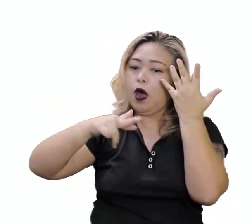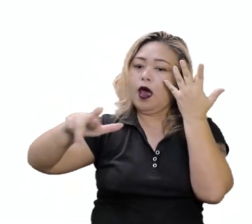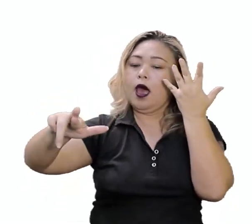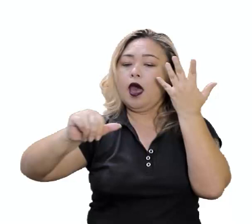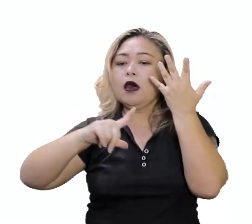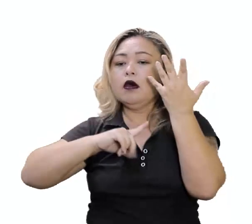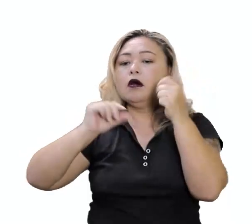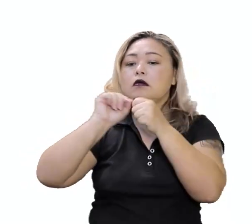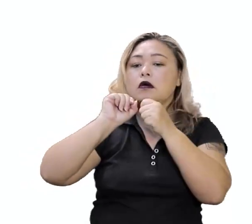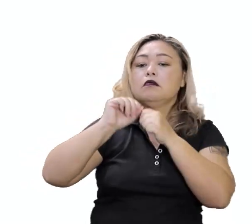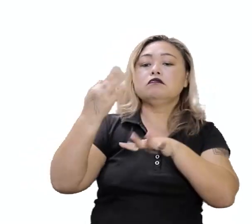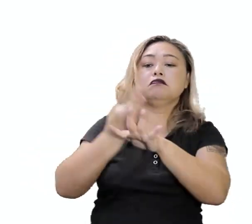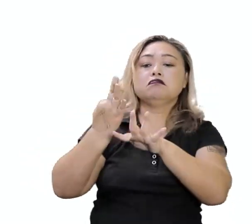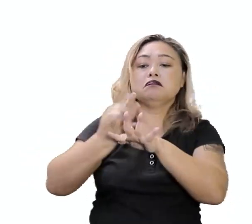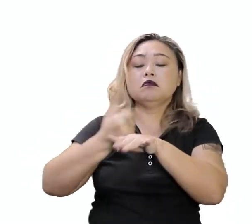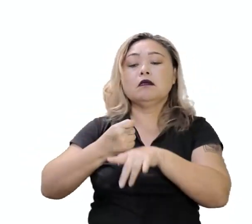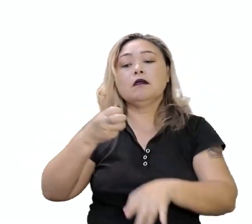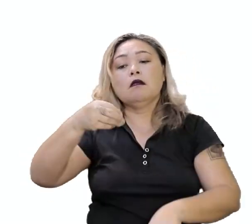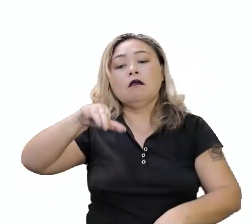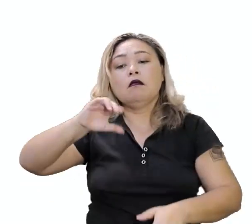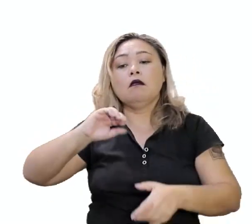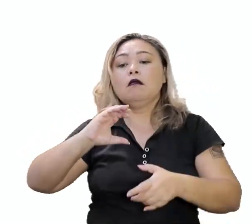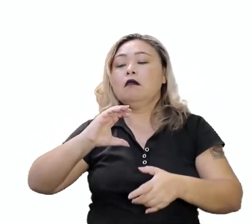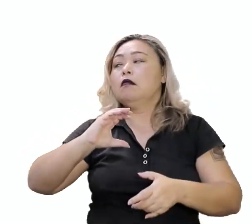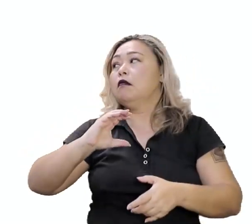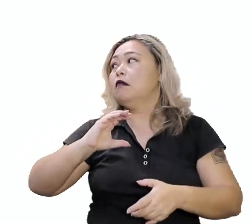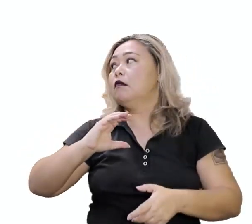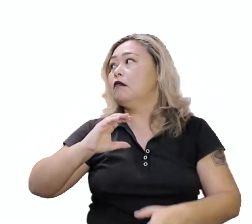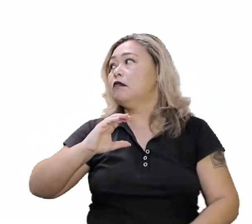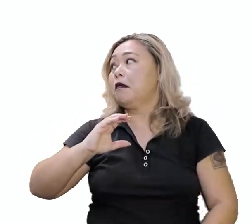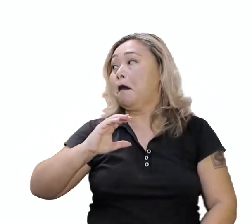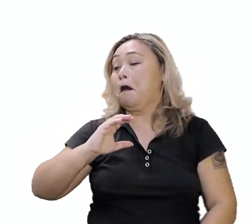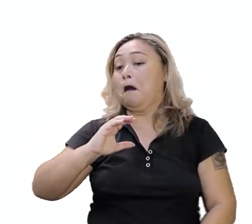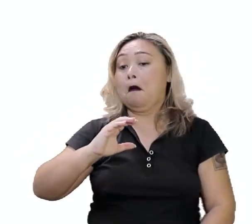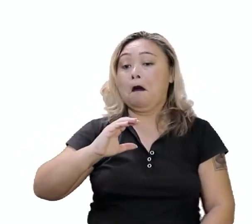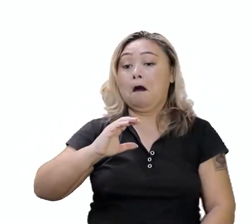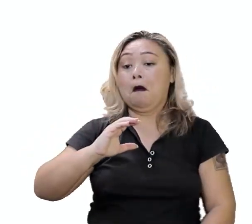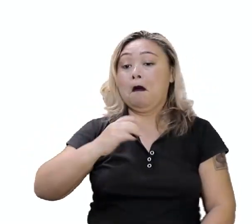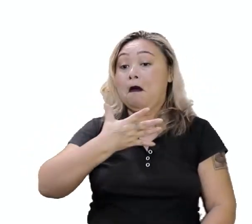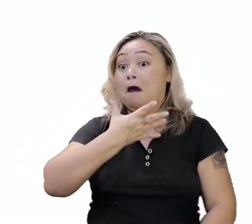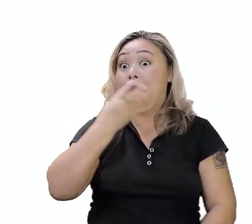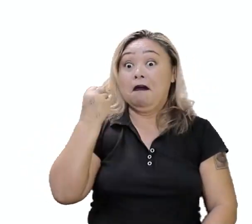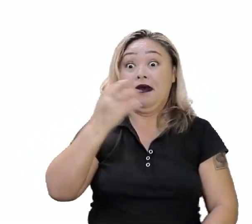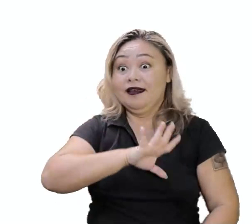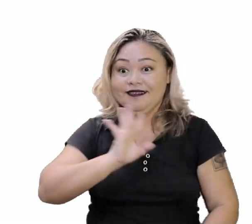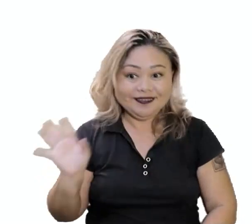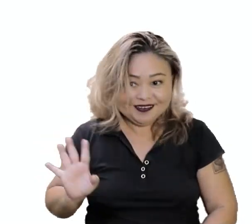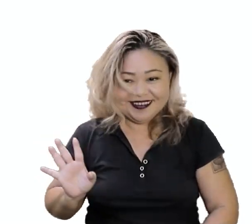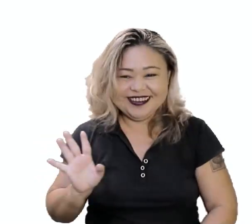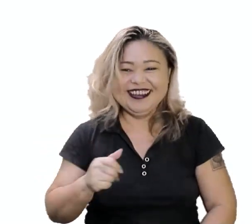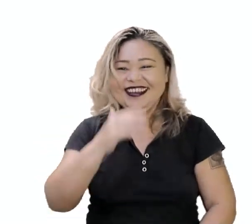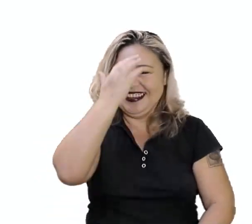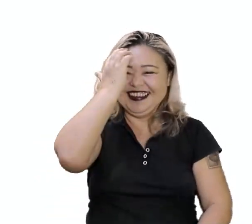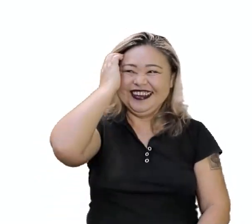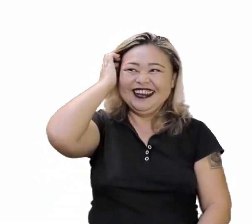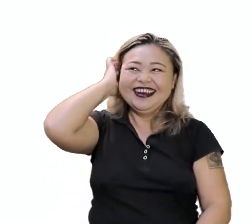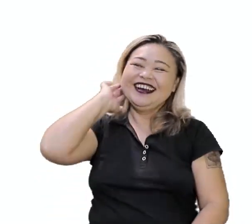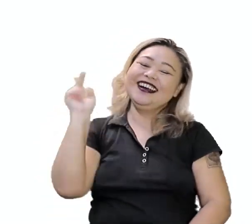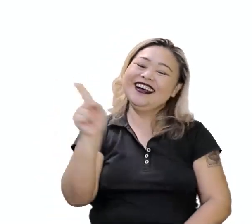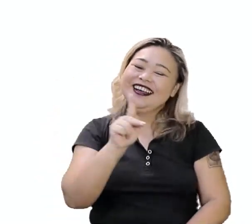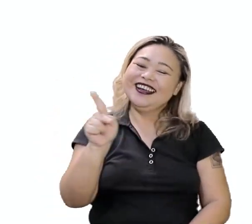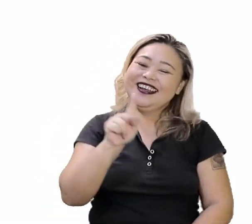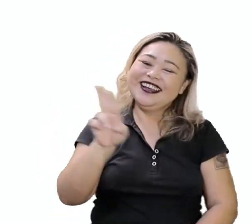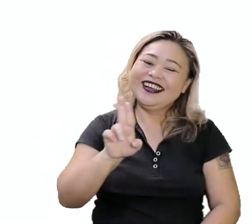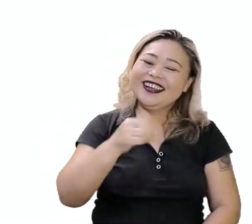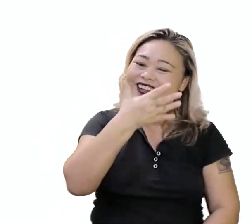professor Décio, professor Mac e a professora, que agora eu vou, não, enfim. Nós temos, então,